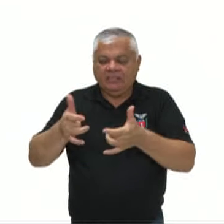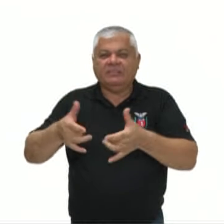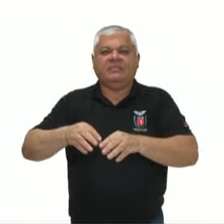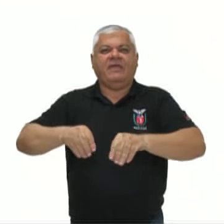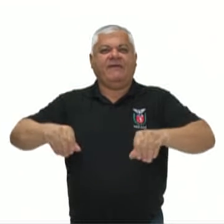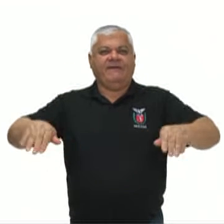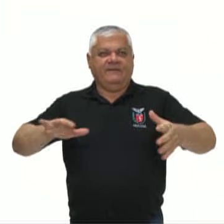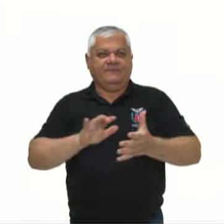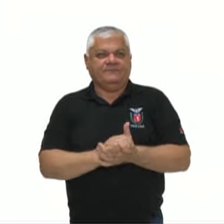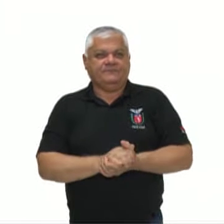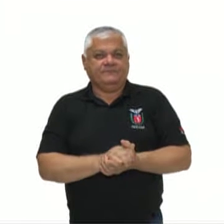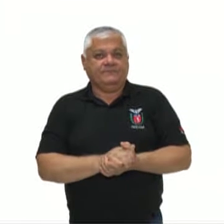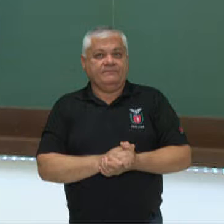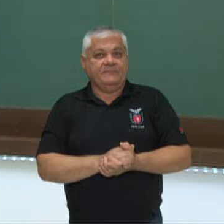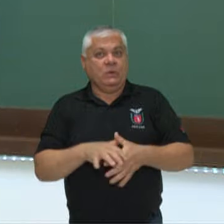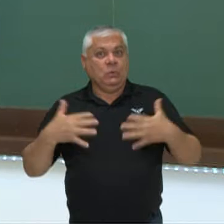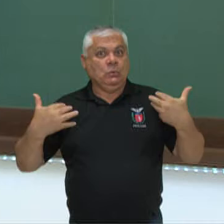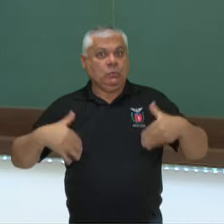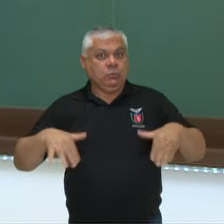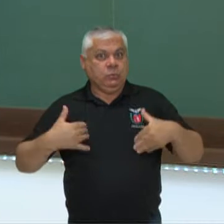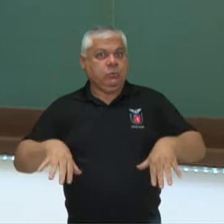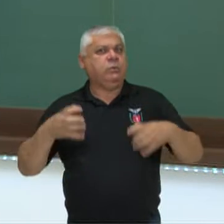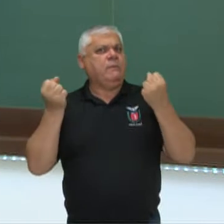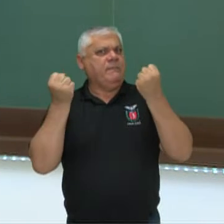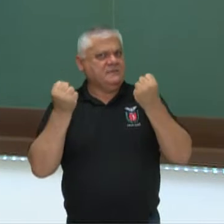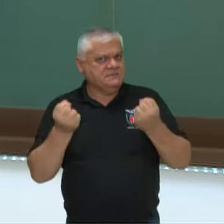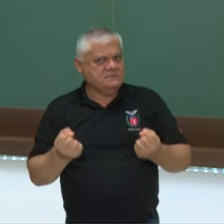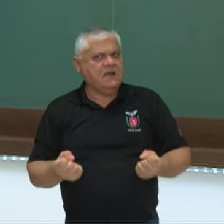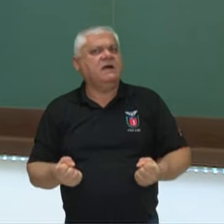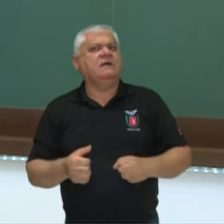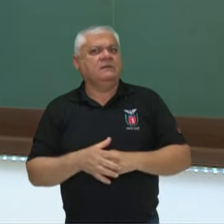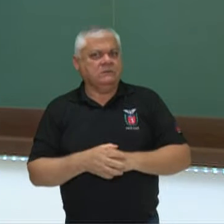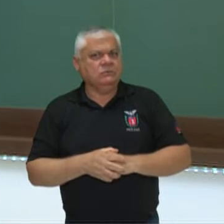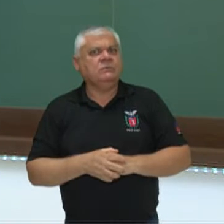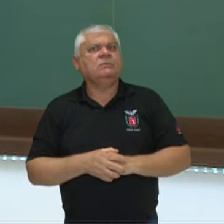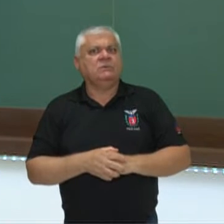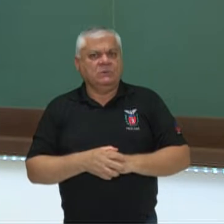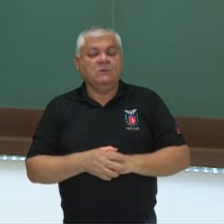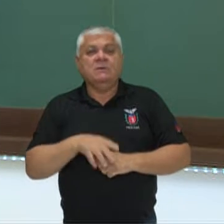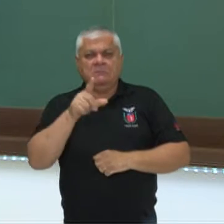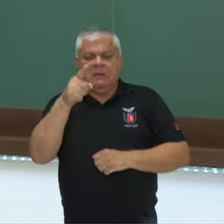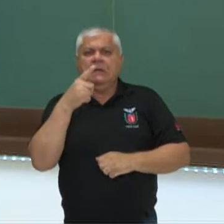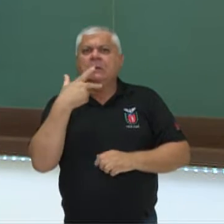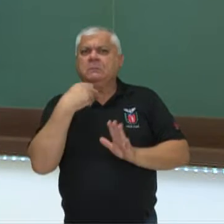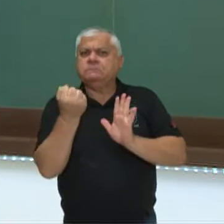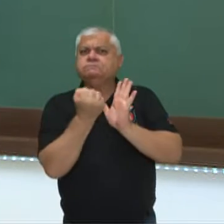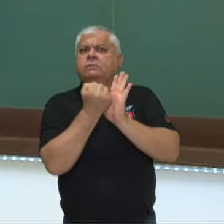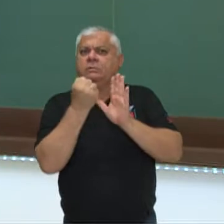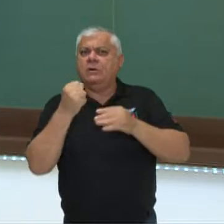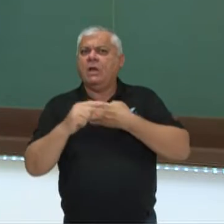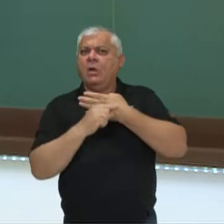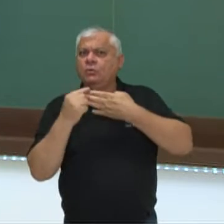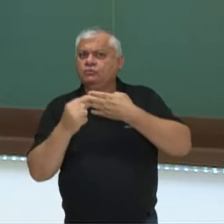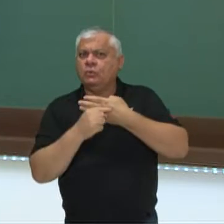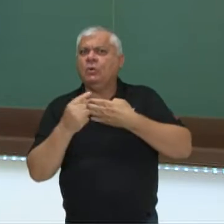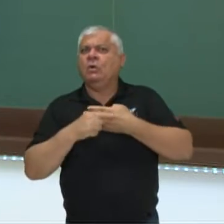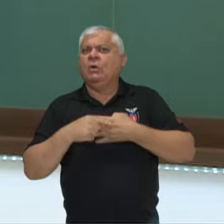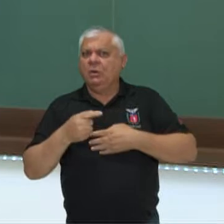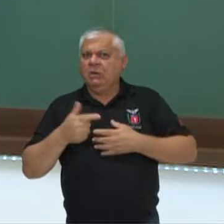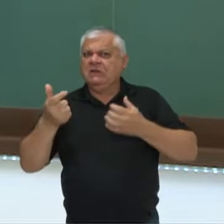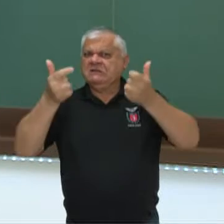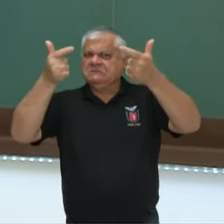terra. É um texto bastante pesado, né? Muito marcado por algumas características